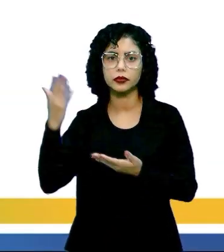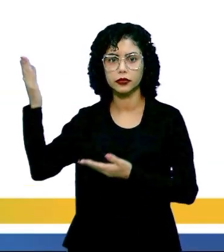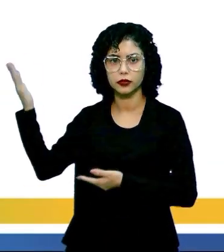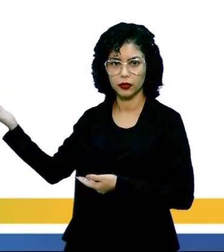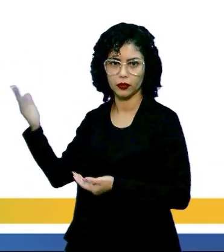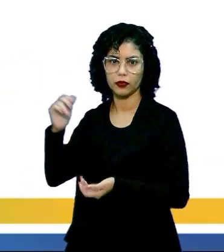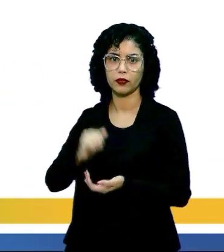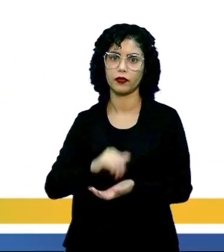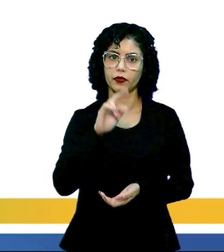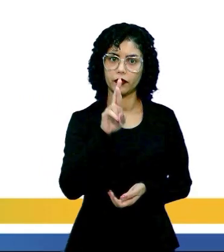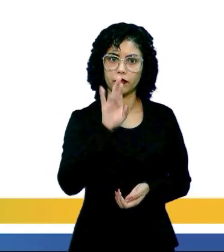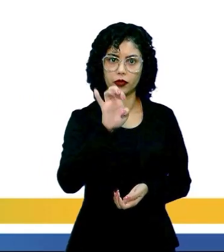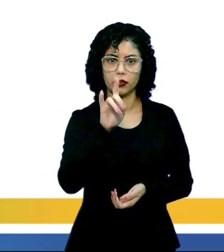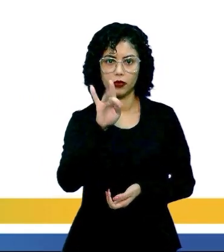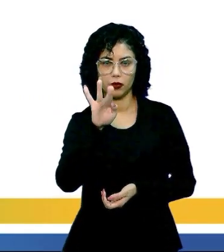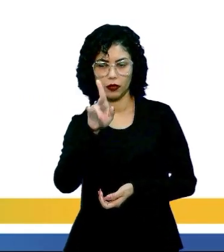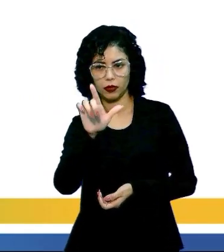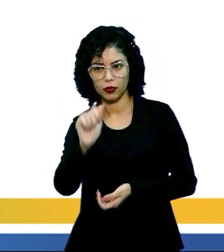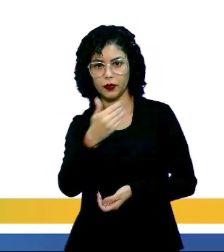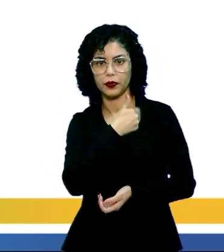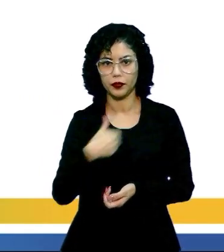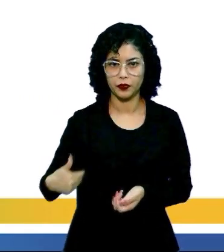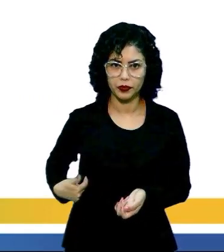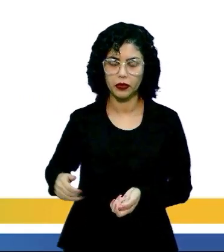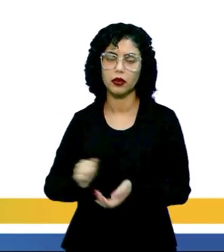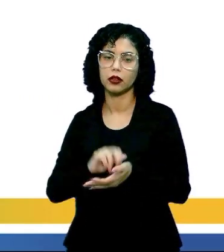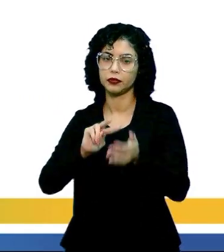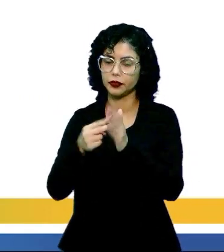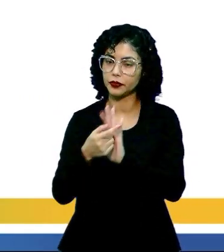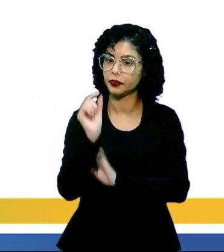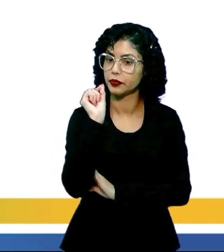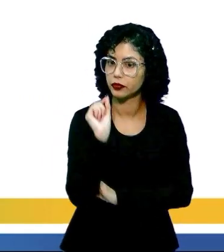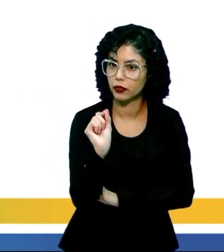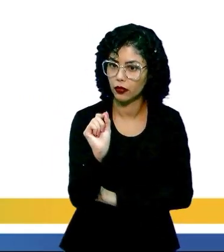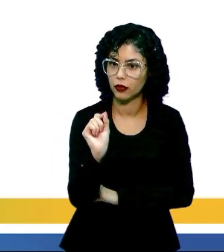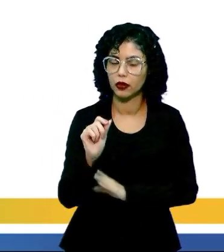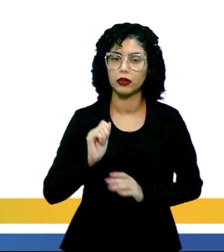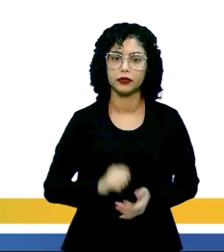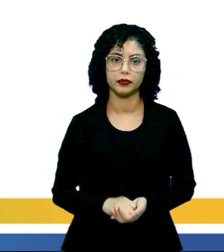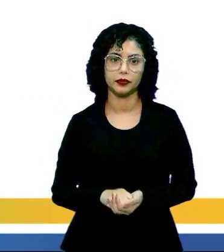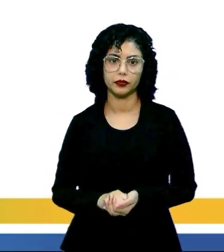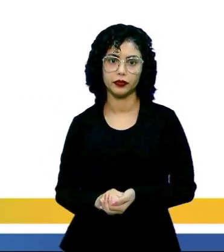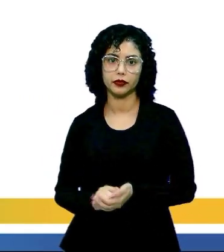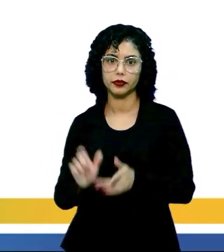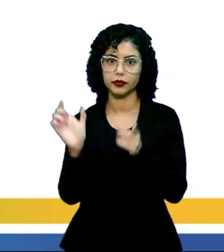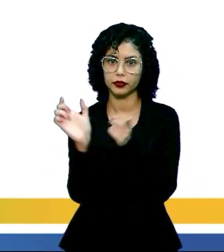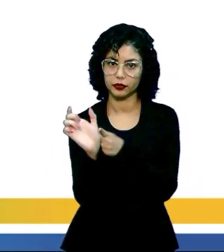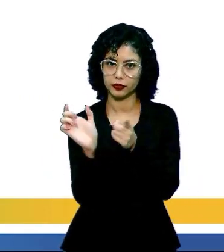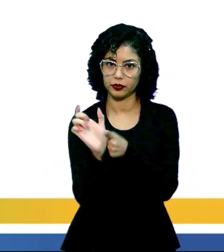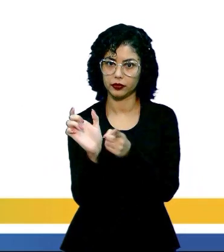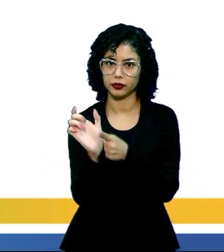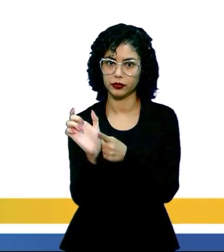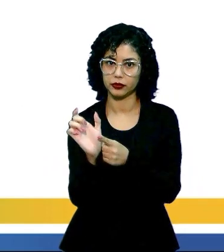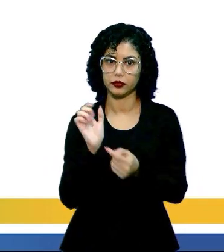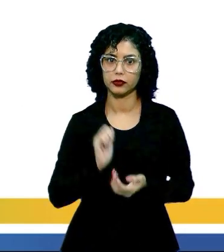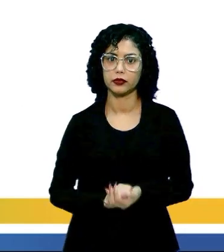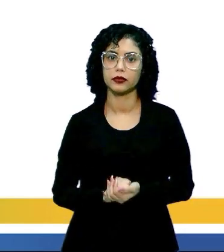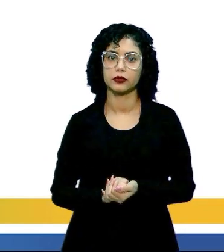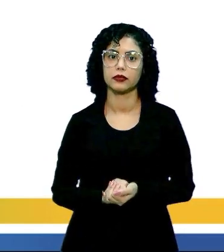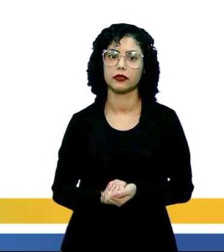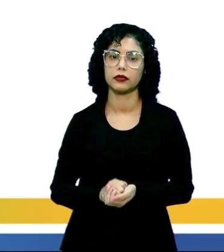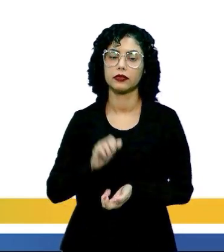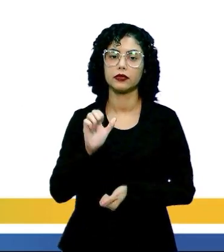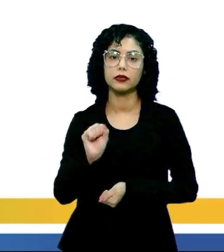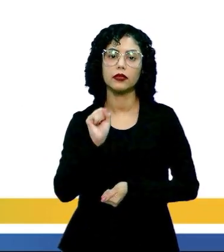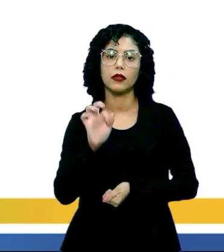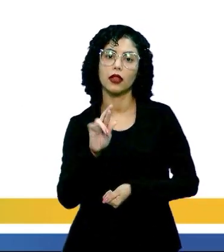um conceito, né, da palavra, né, no seu original do latim, que significa res pública,